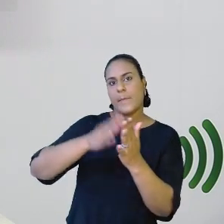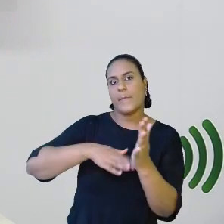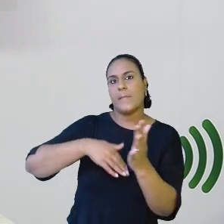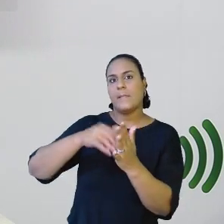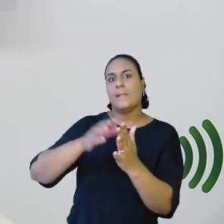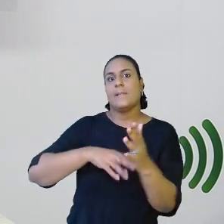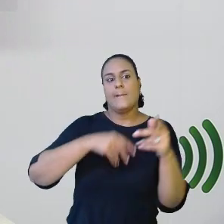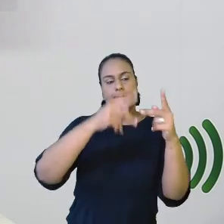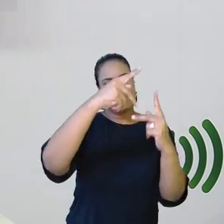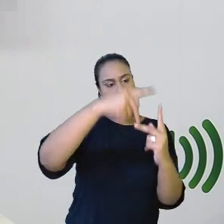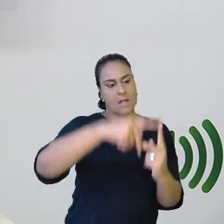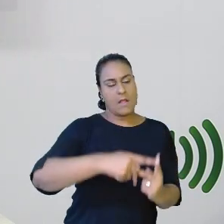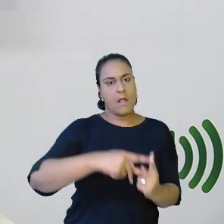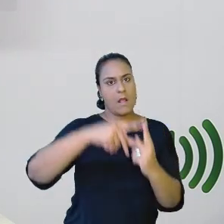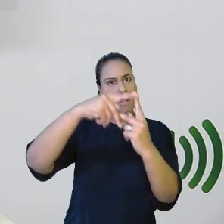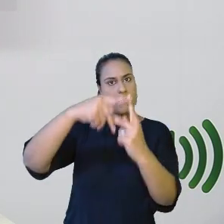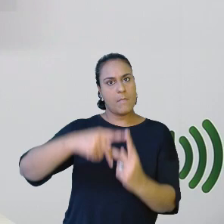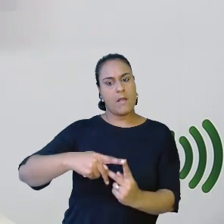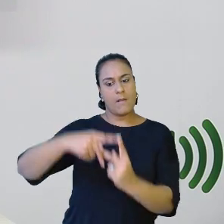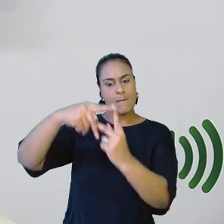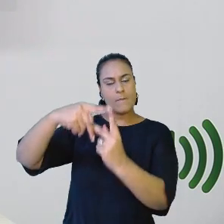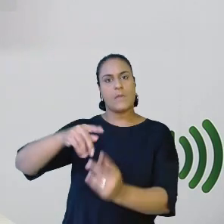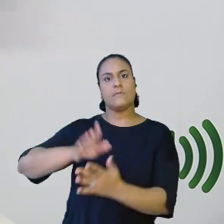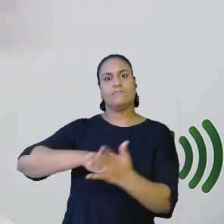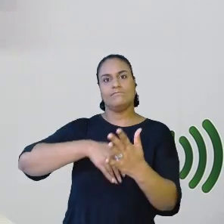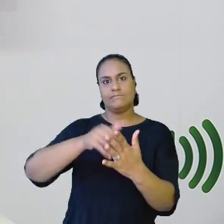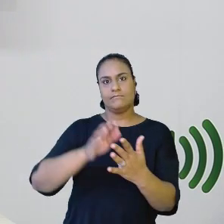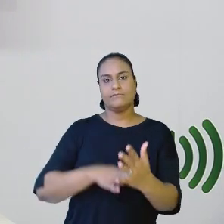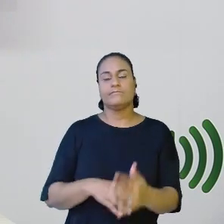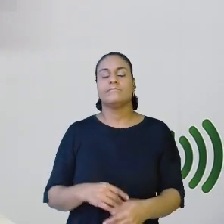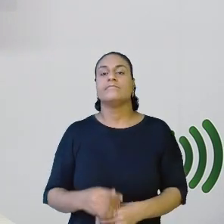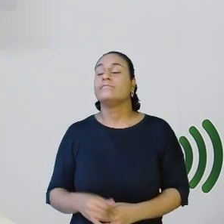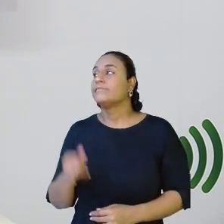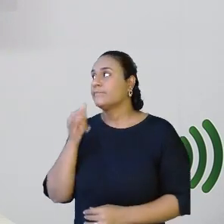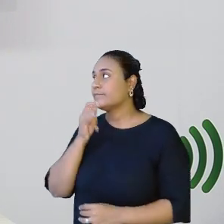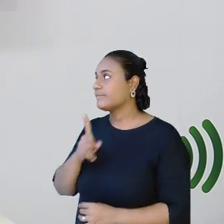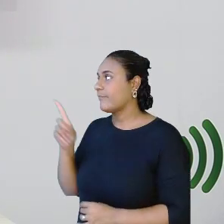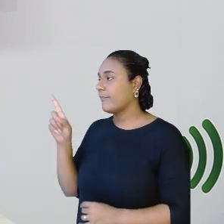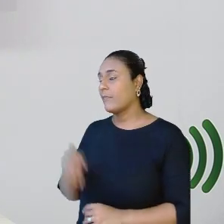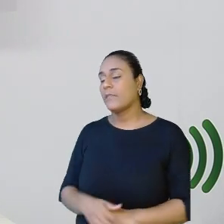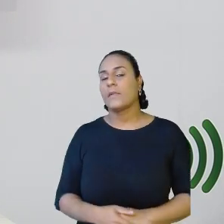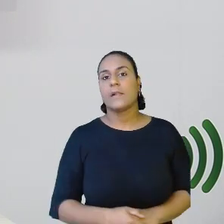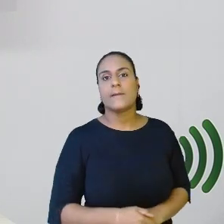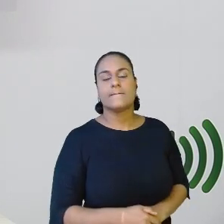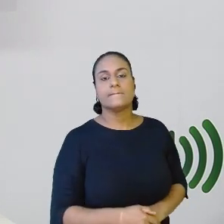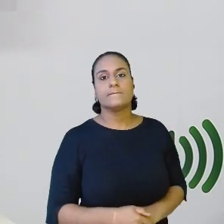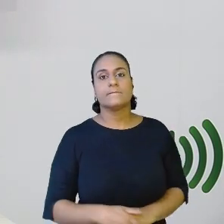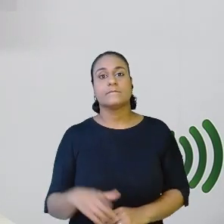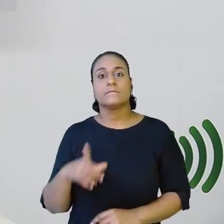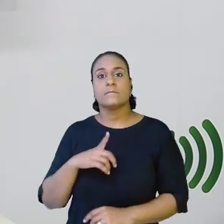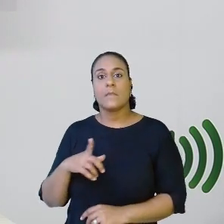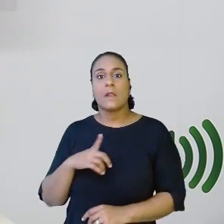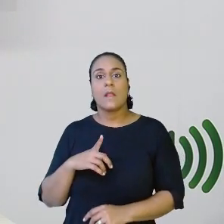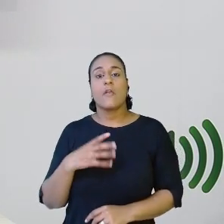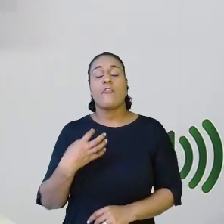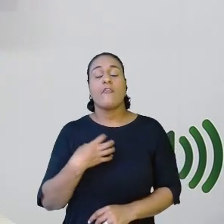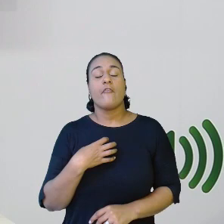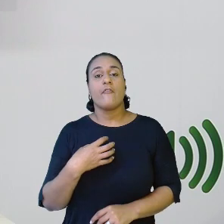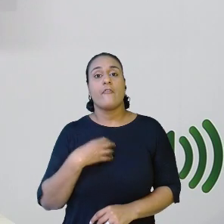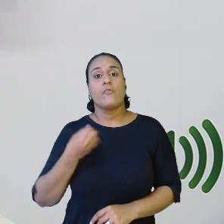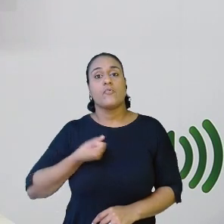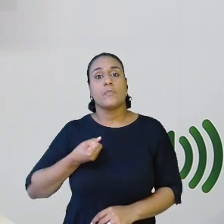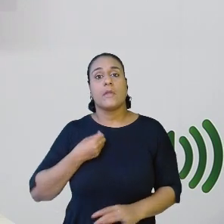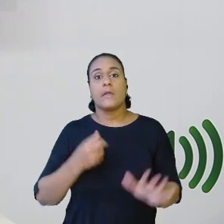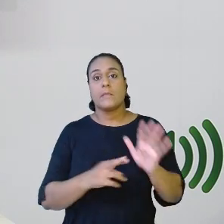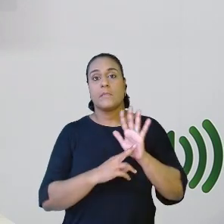pegou 40 partes. Vamos ver o próximo. O próximo exemplo tem aí, ó. A forma numérica de